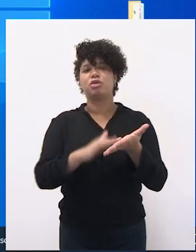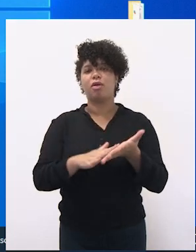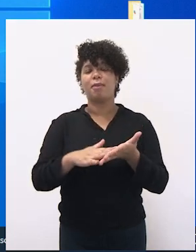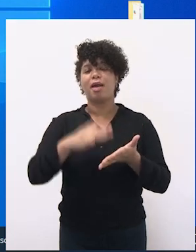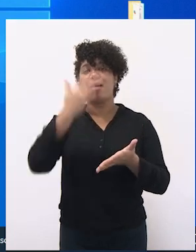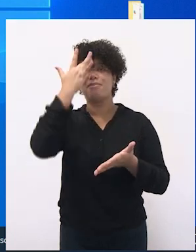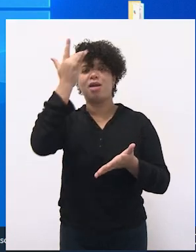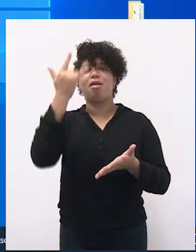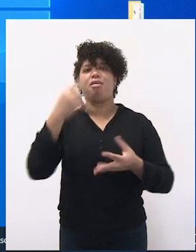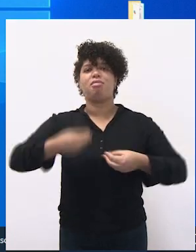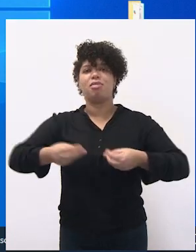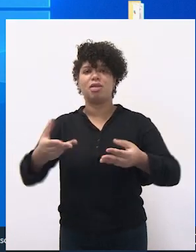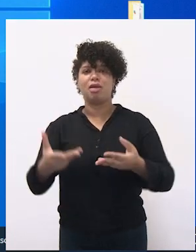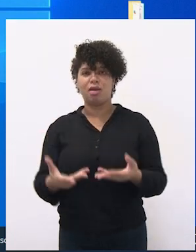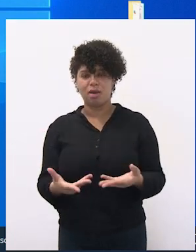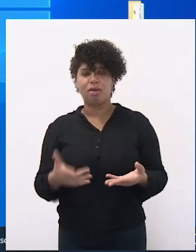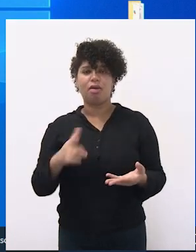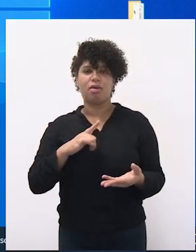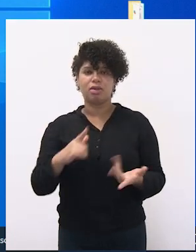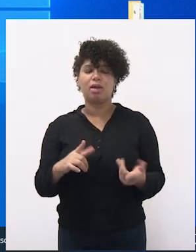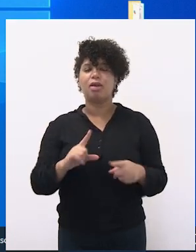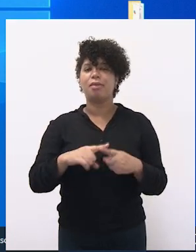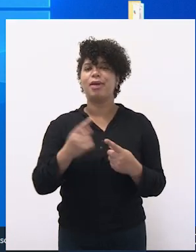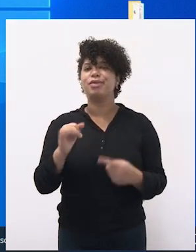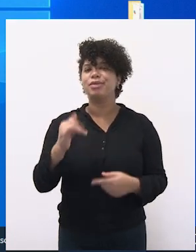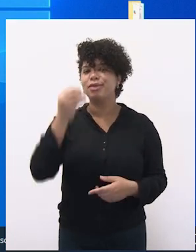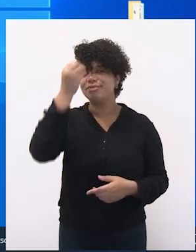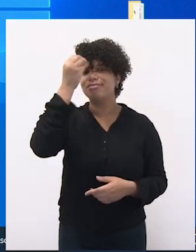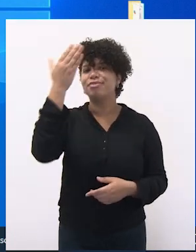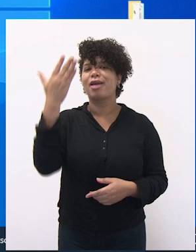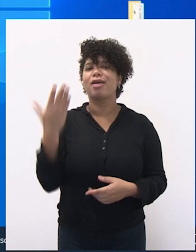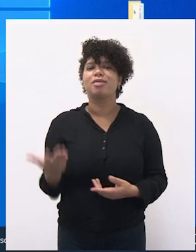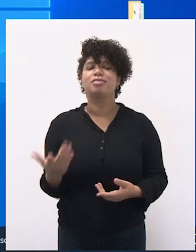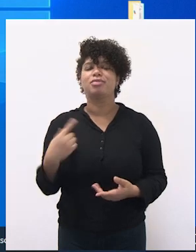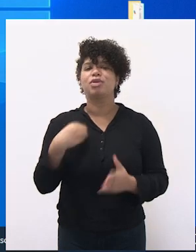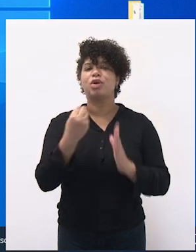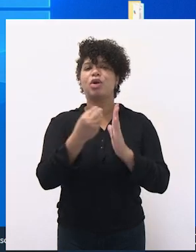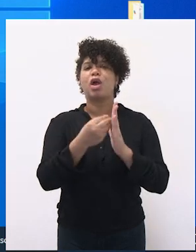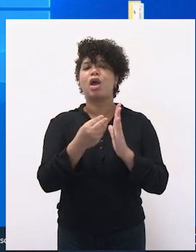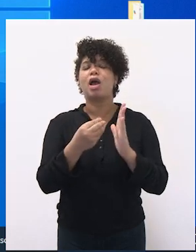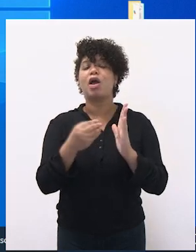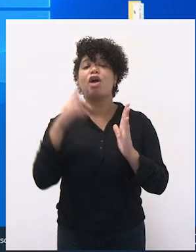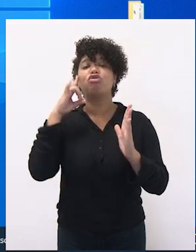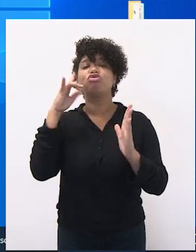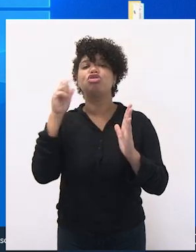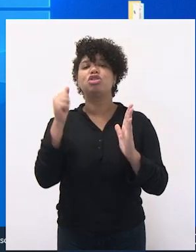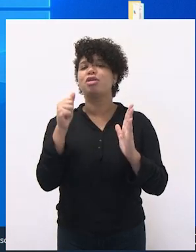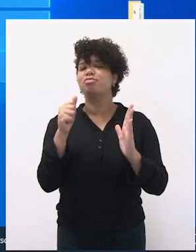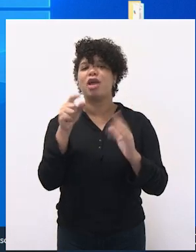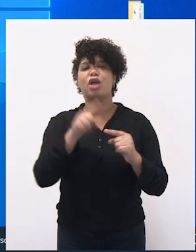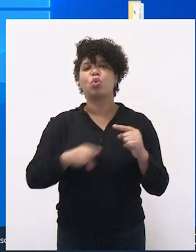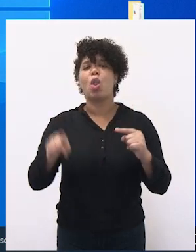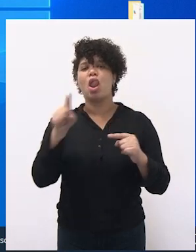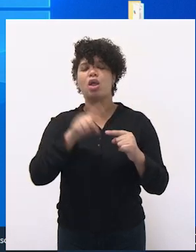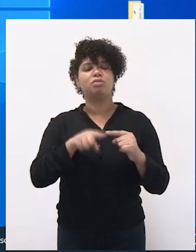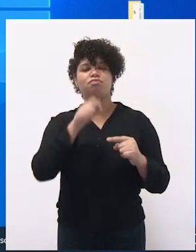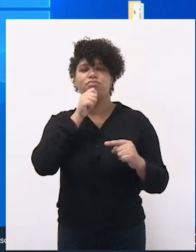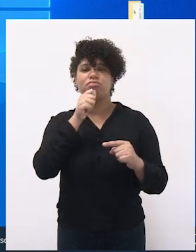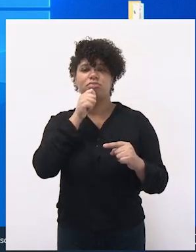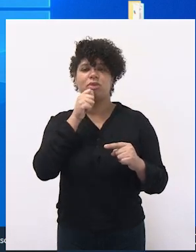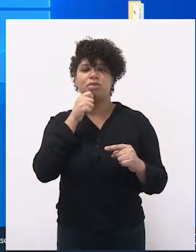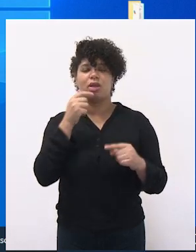e às vezes a sua é também, mas você esqueceu de colocar a data, então não atualiza para o aluno. Então ele não aparece,